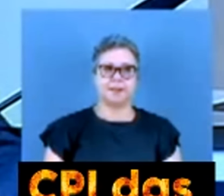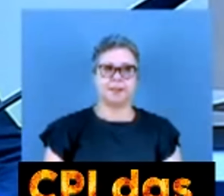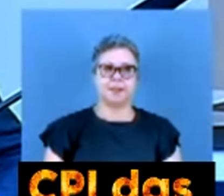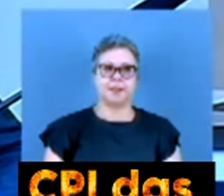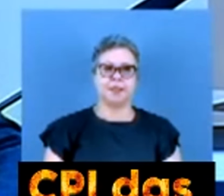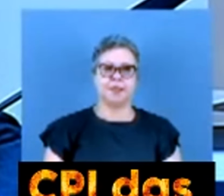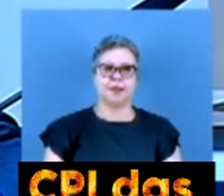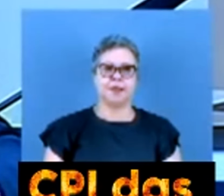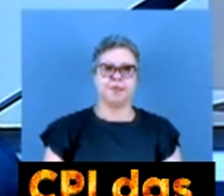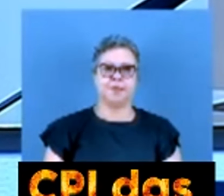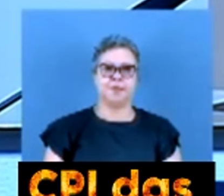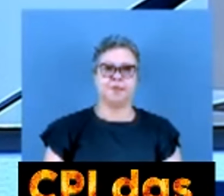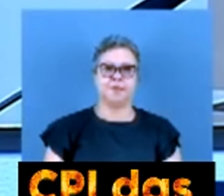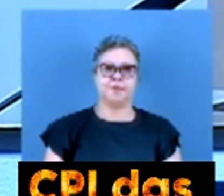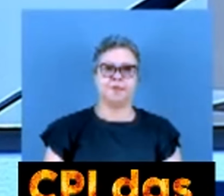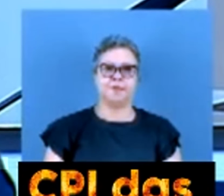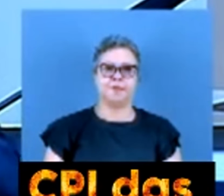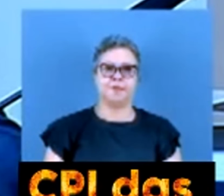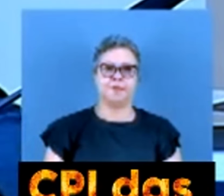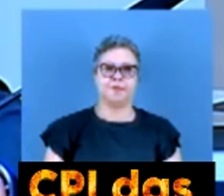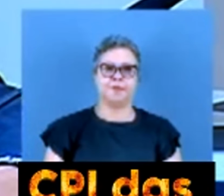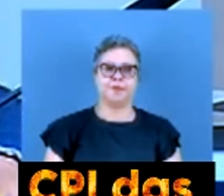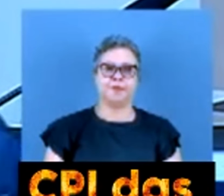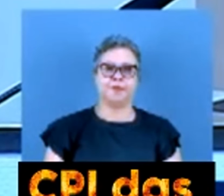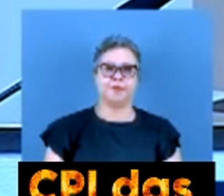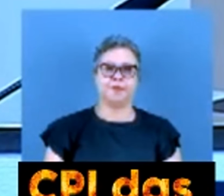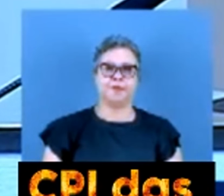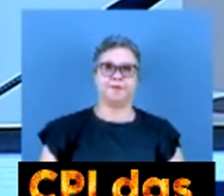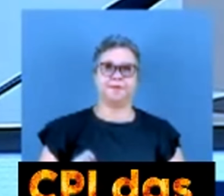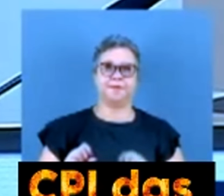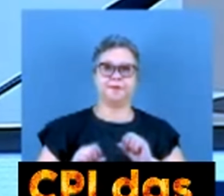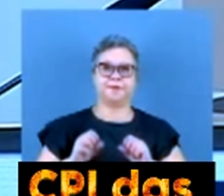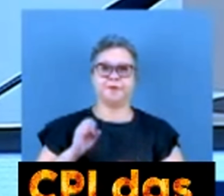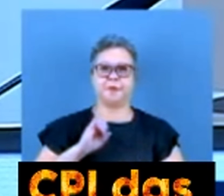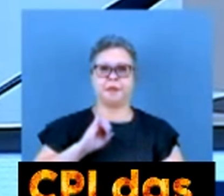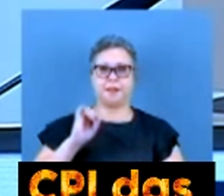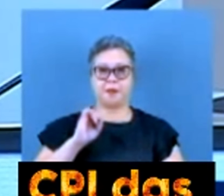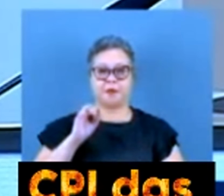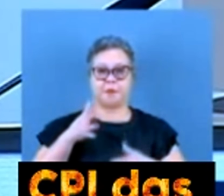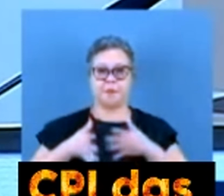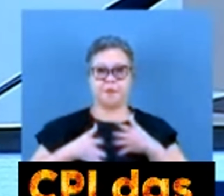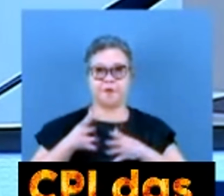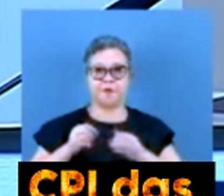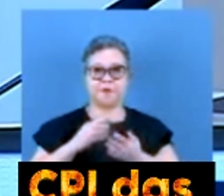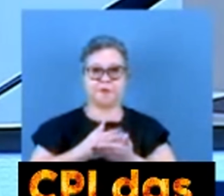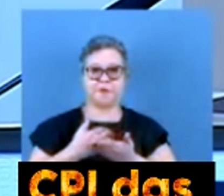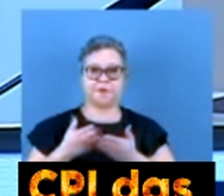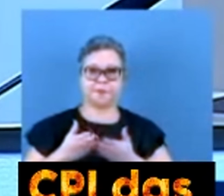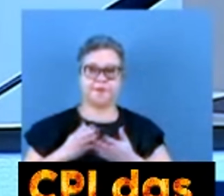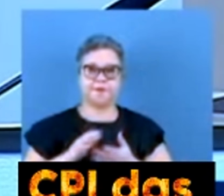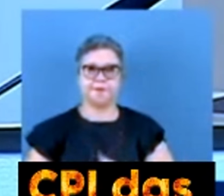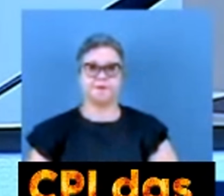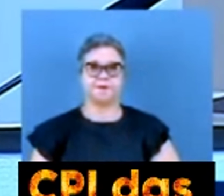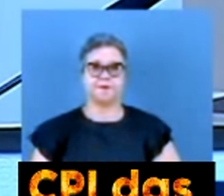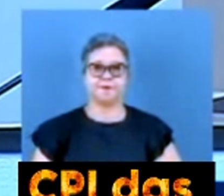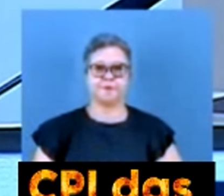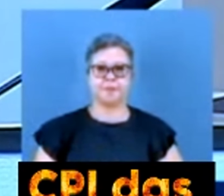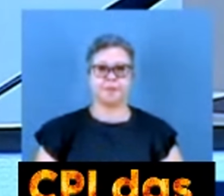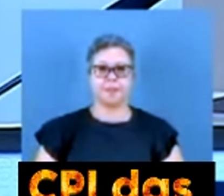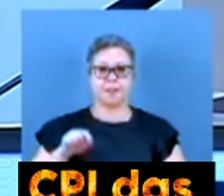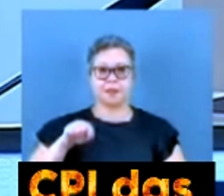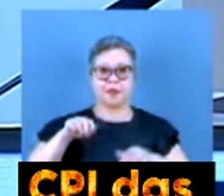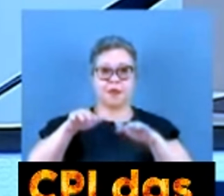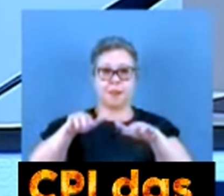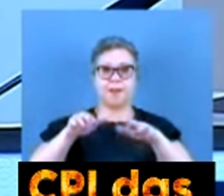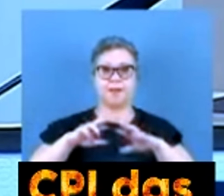desse recurso e de outros por ela recebidos do exterior a partir do ano 2002 até a data 1º de janeiro de 2023. A presente